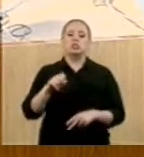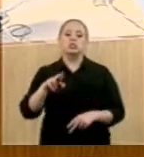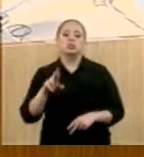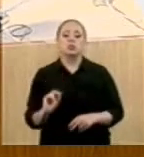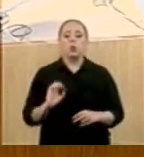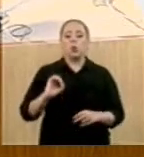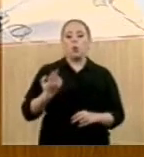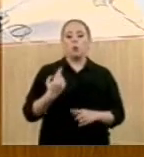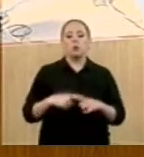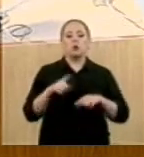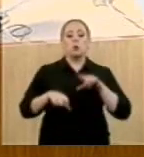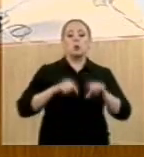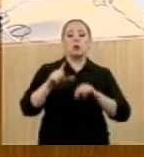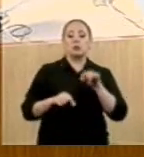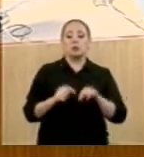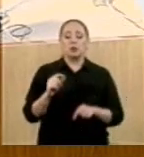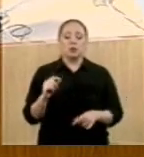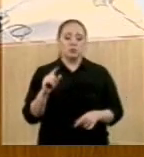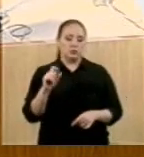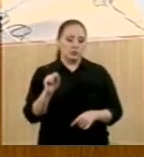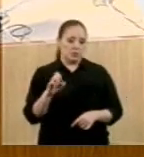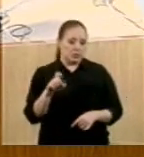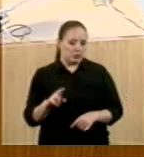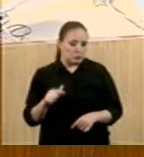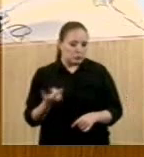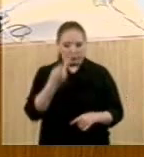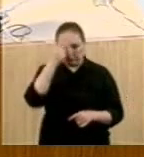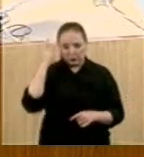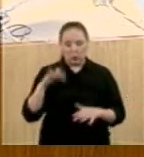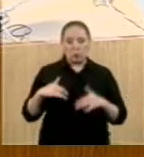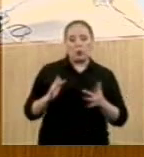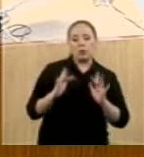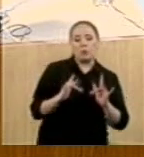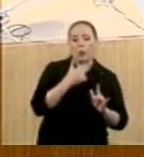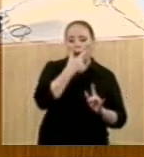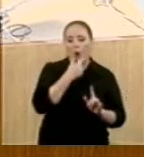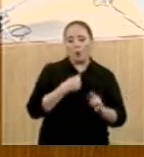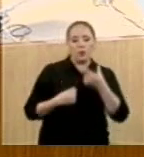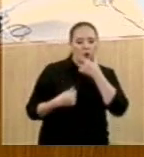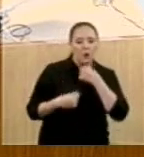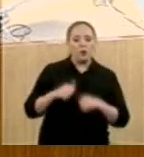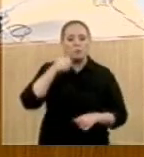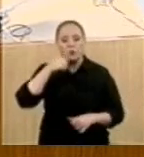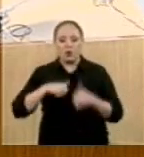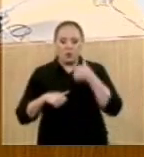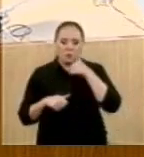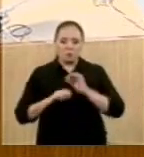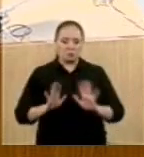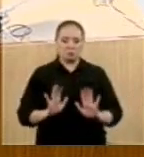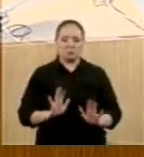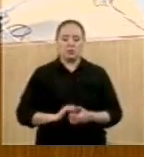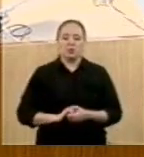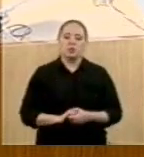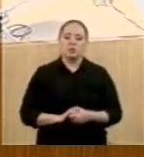pela orientação das pessoas com as quais se relacionam. Volto a citar doutrina balizada sobre o